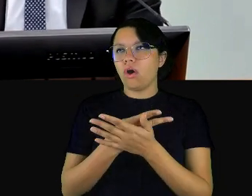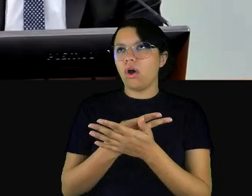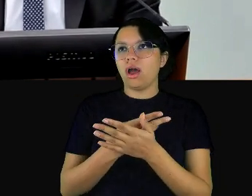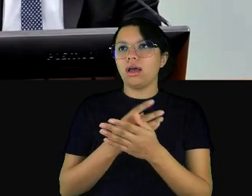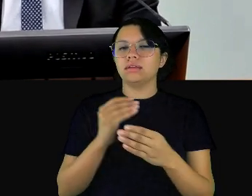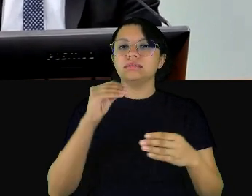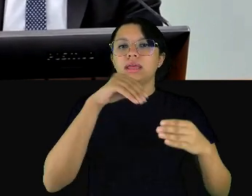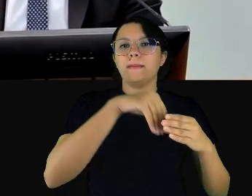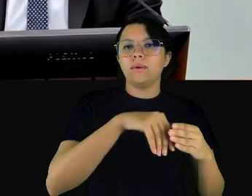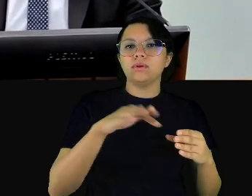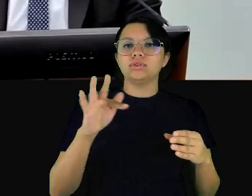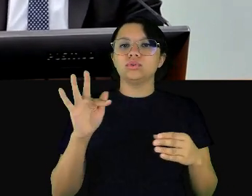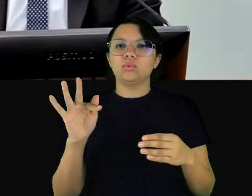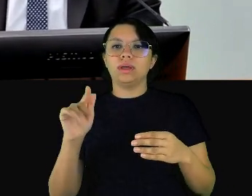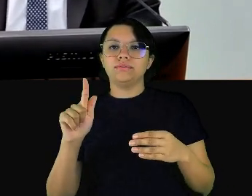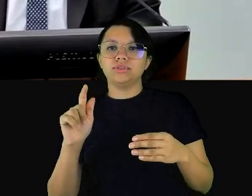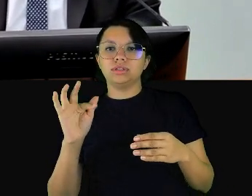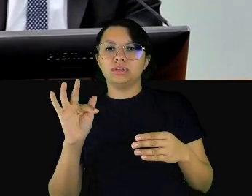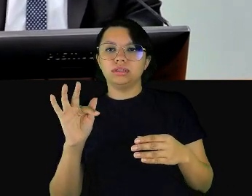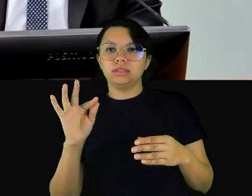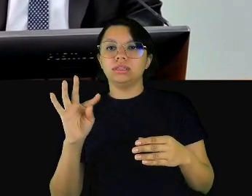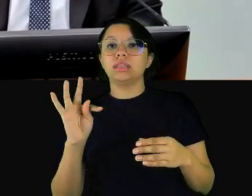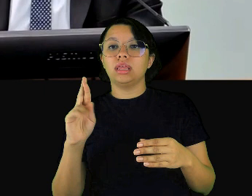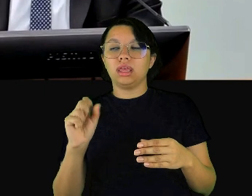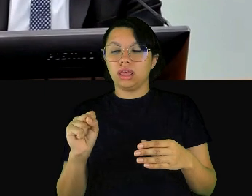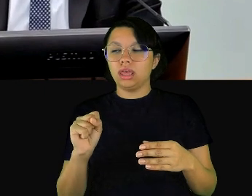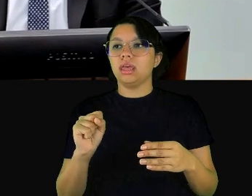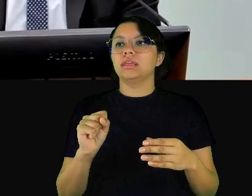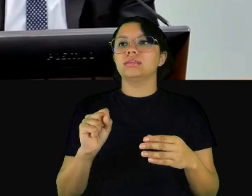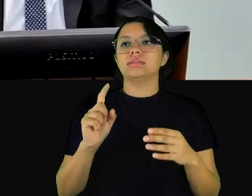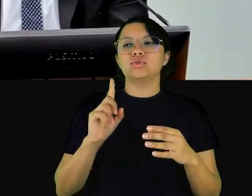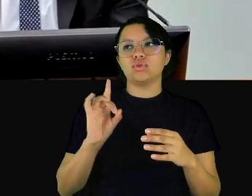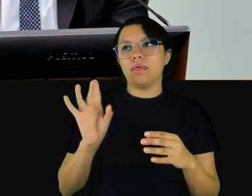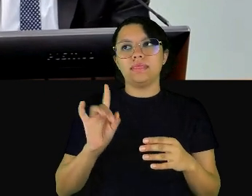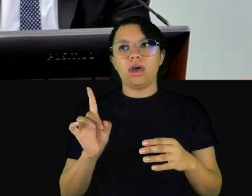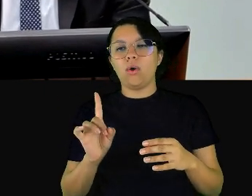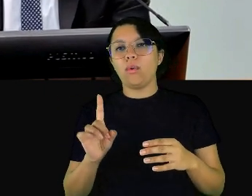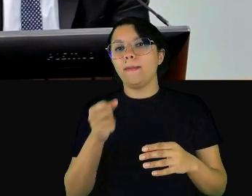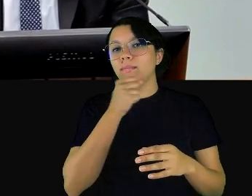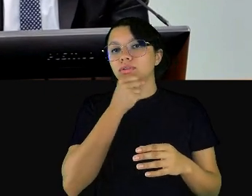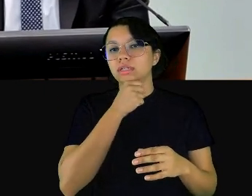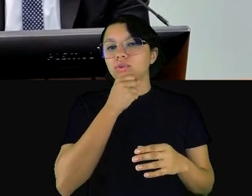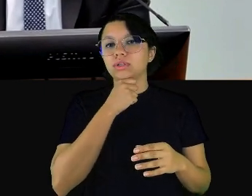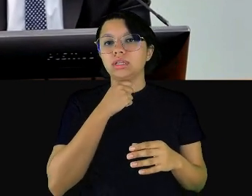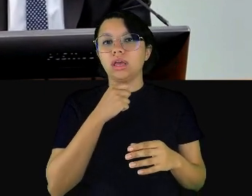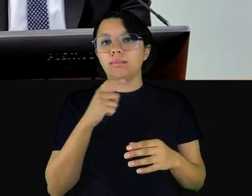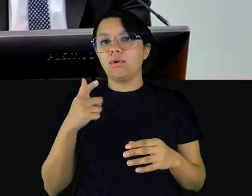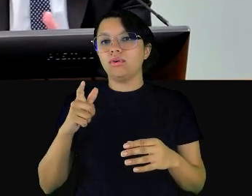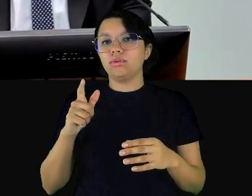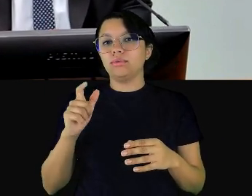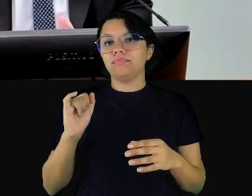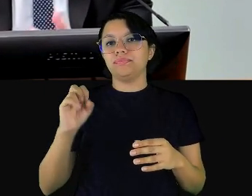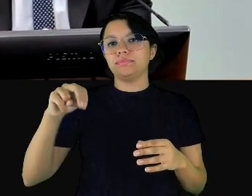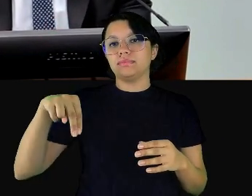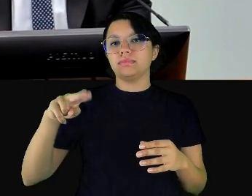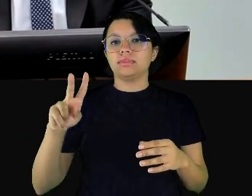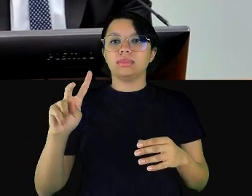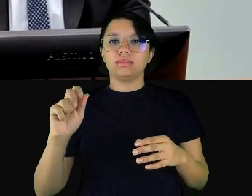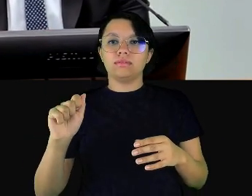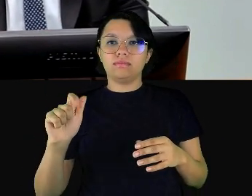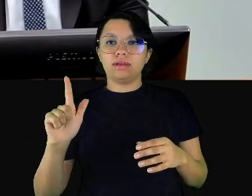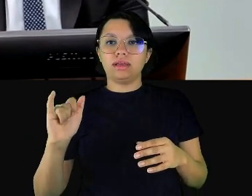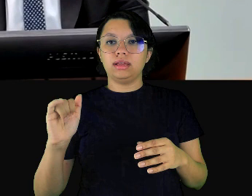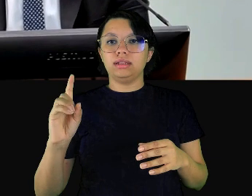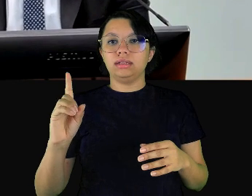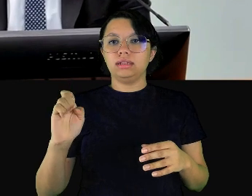FGTS, salvo na aposentadoria por invalidez, porque a lei do FGTS só prevê o depósito para acidente de